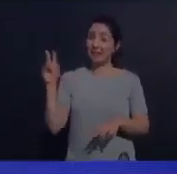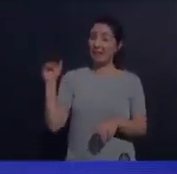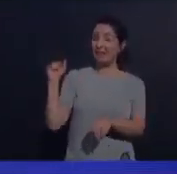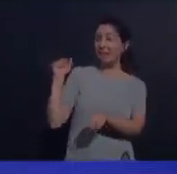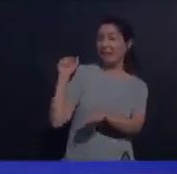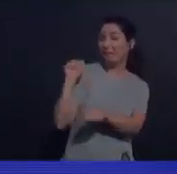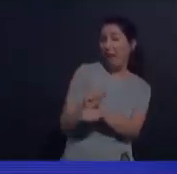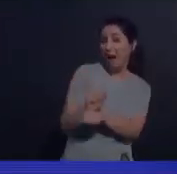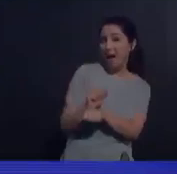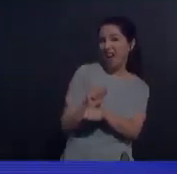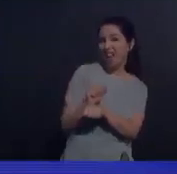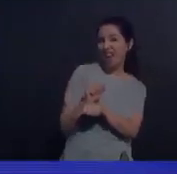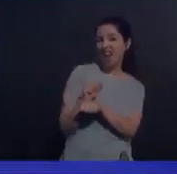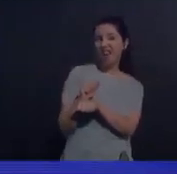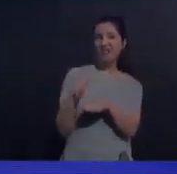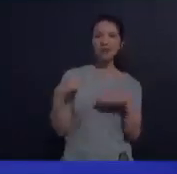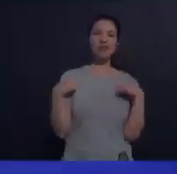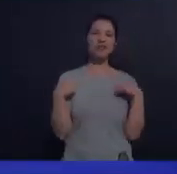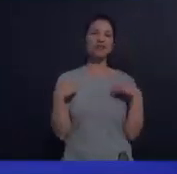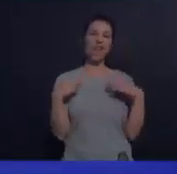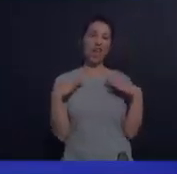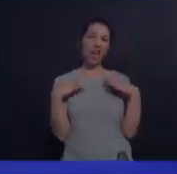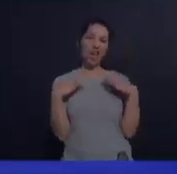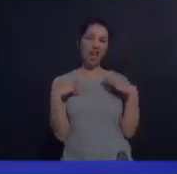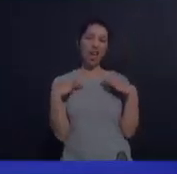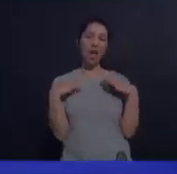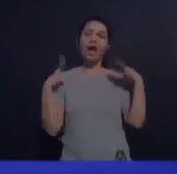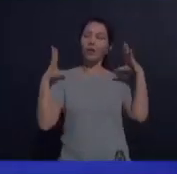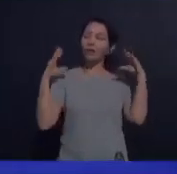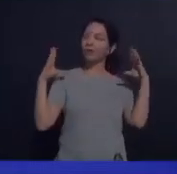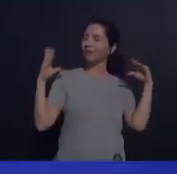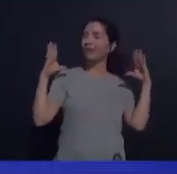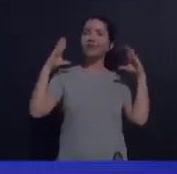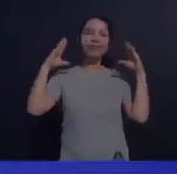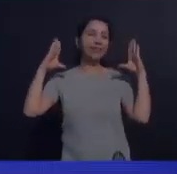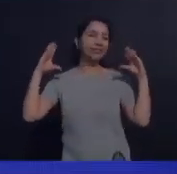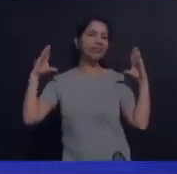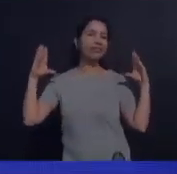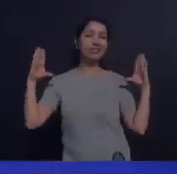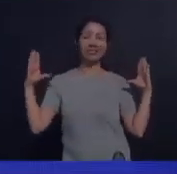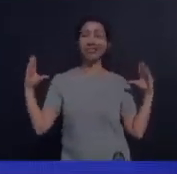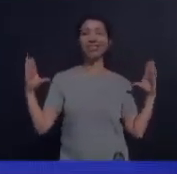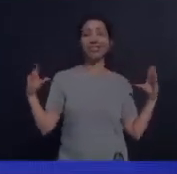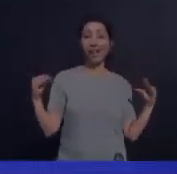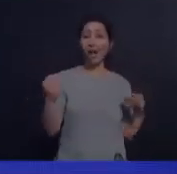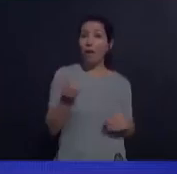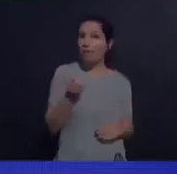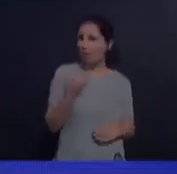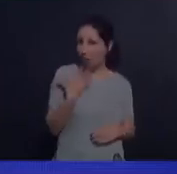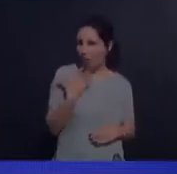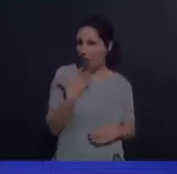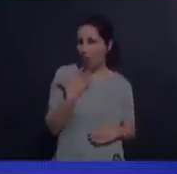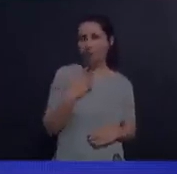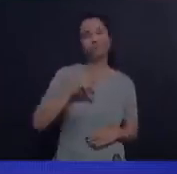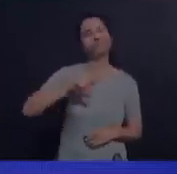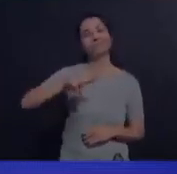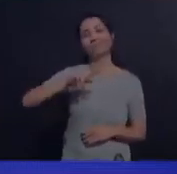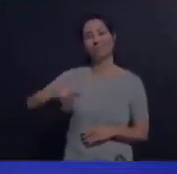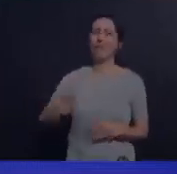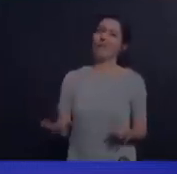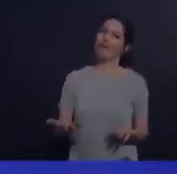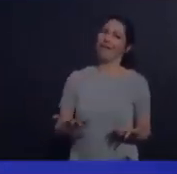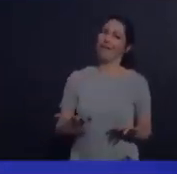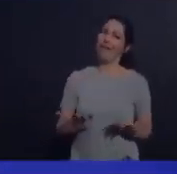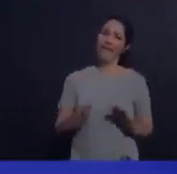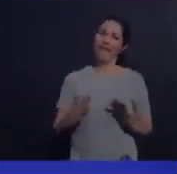confortante mas não é o lugar que nós devemos estar se nós queremos crescer